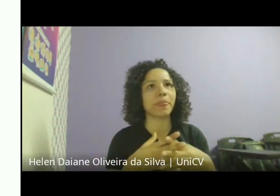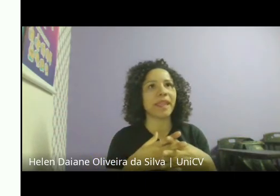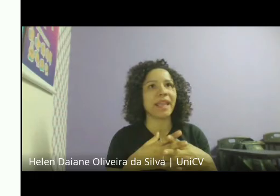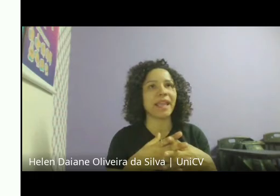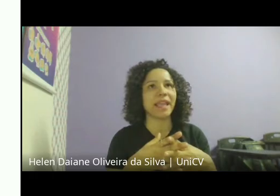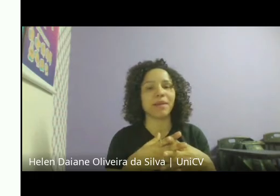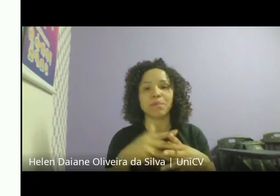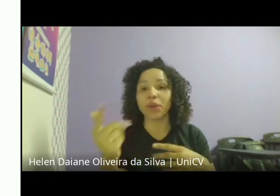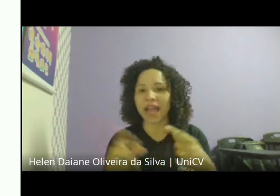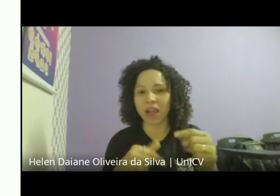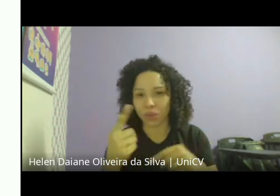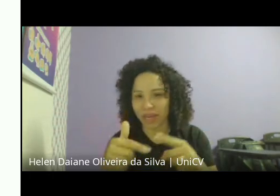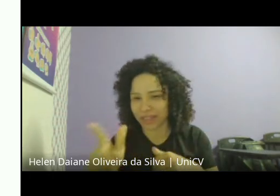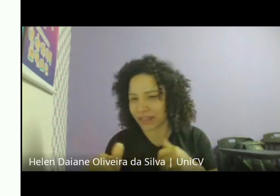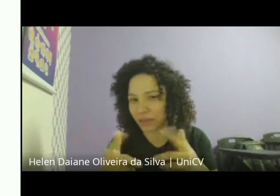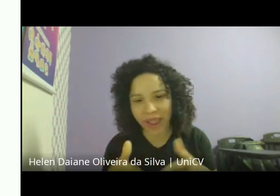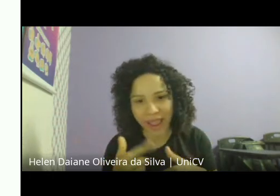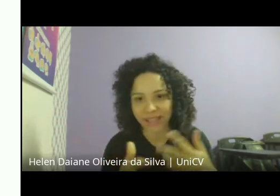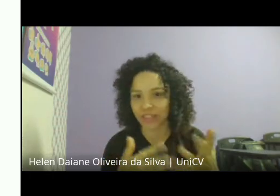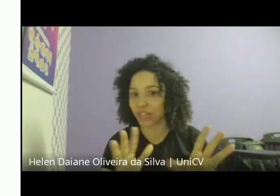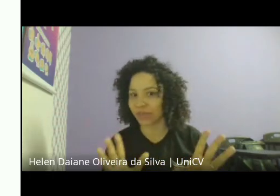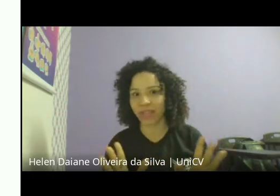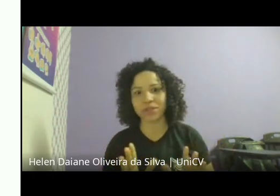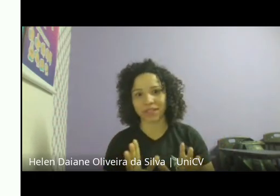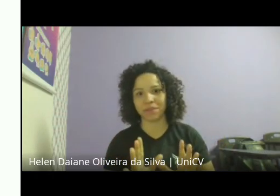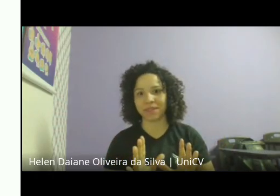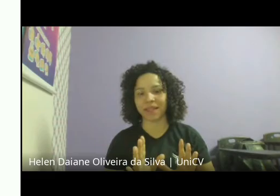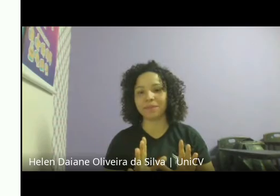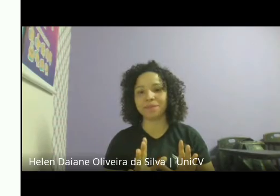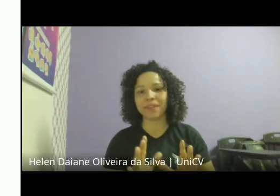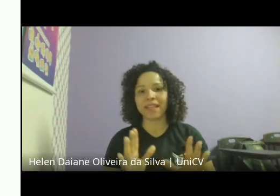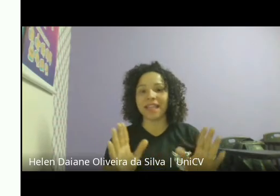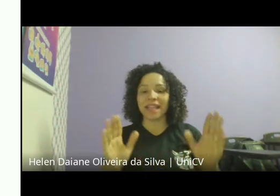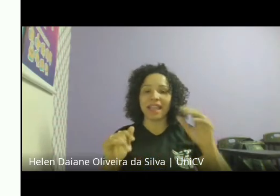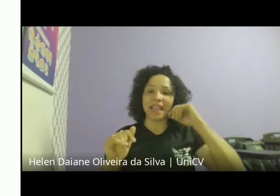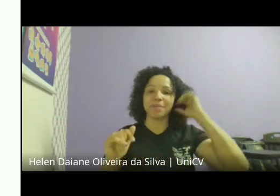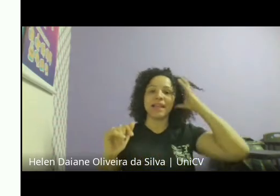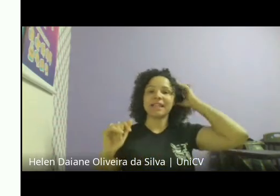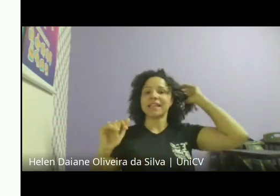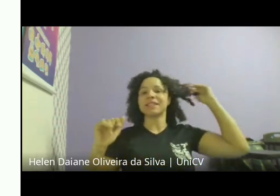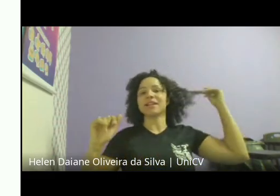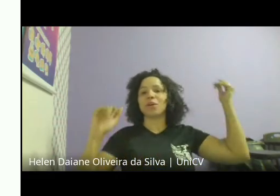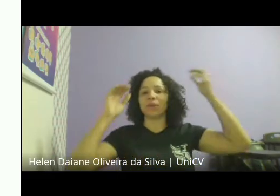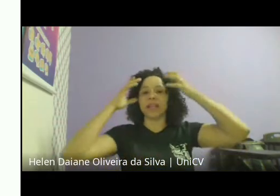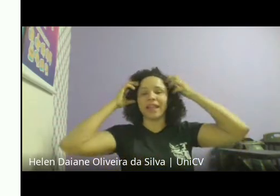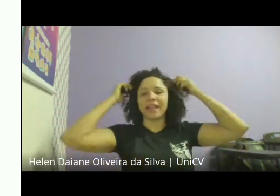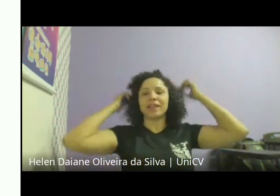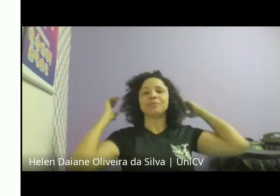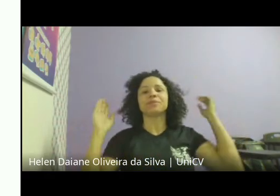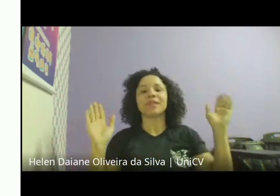exemplo, plural, acrescentado S, a gente não tem isso na Libras, tá? Mas a